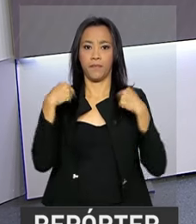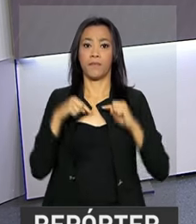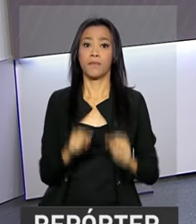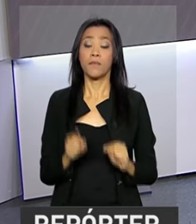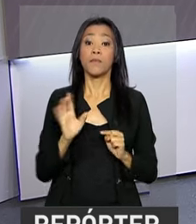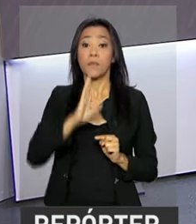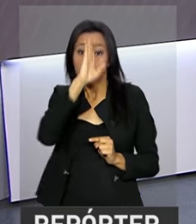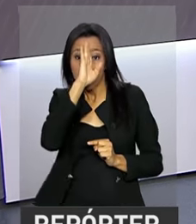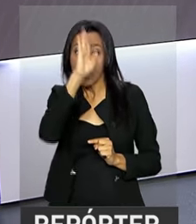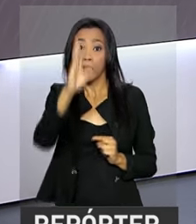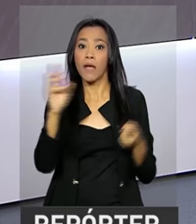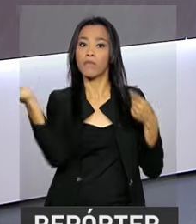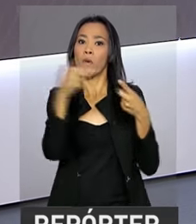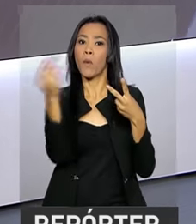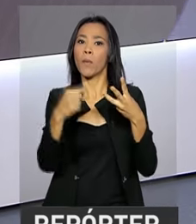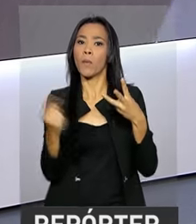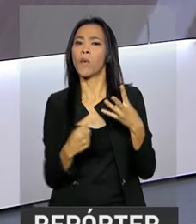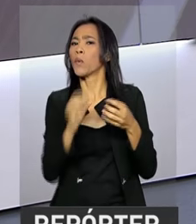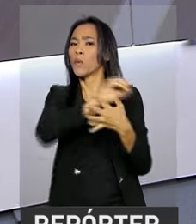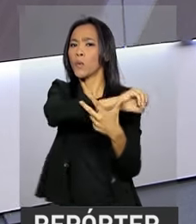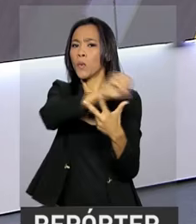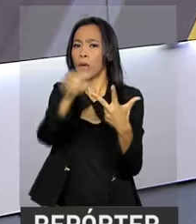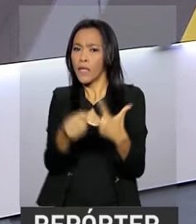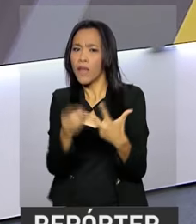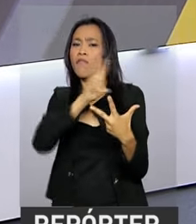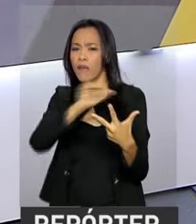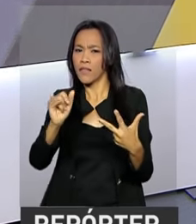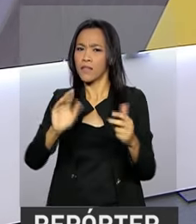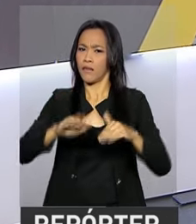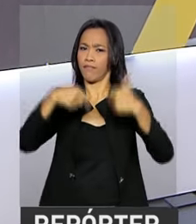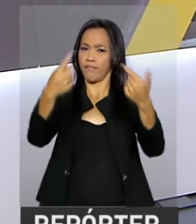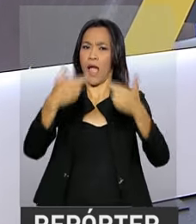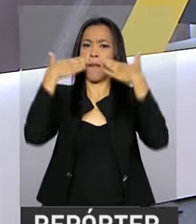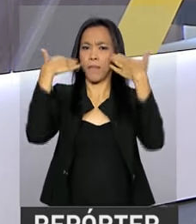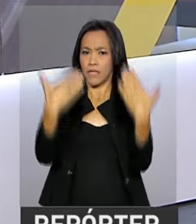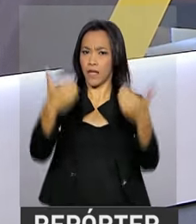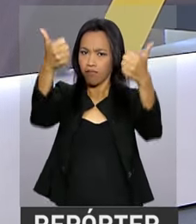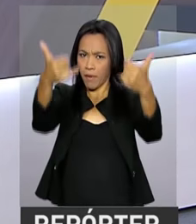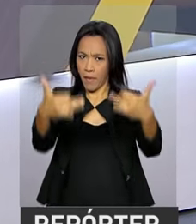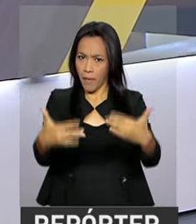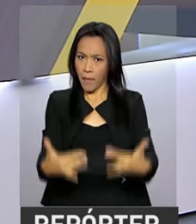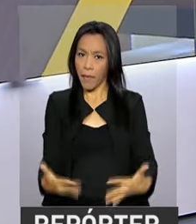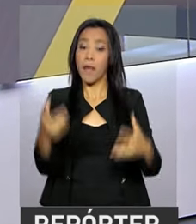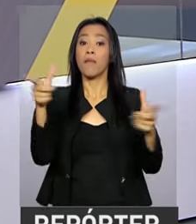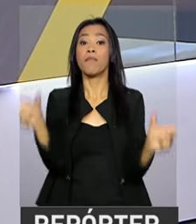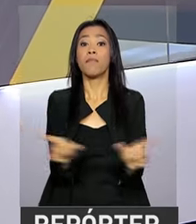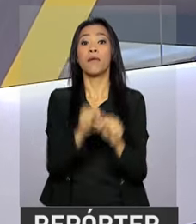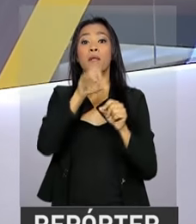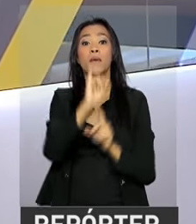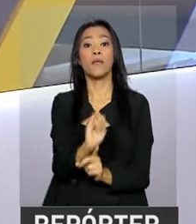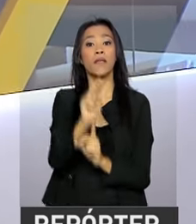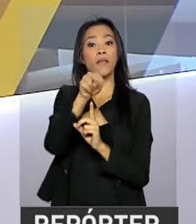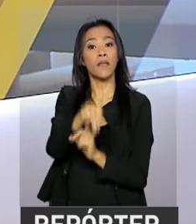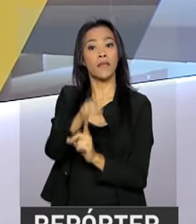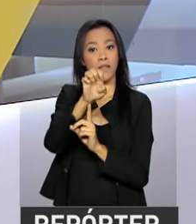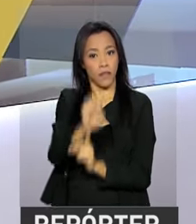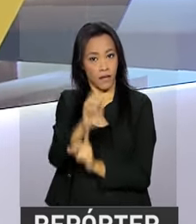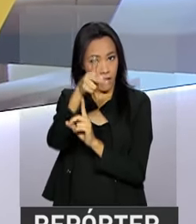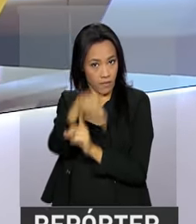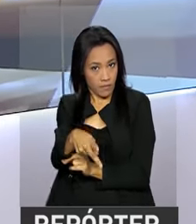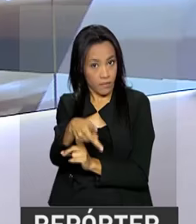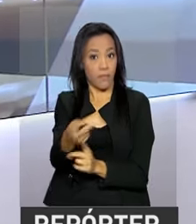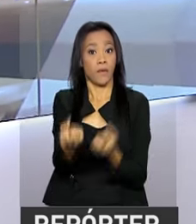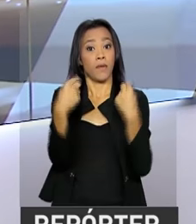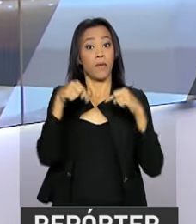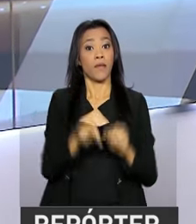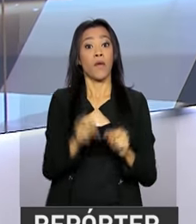olha, os principais pontos do Enem deste ano serão apresentados logo mais às 10 da manhã pelo Instituto Nacional de Estudos e Pesquisas Educacionais, o